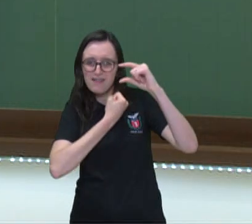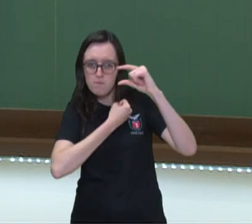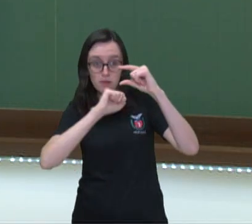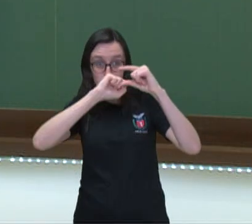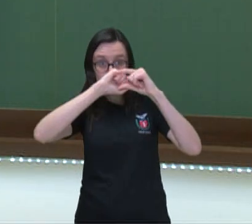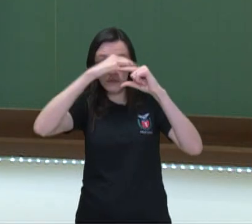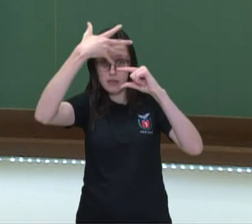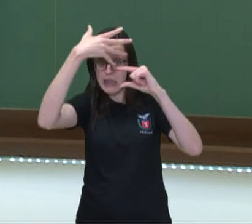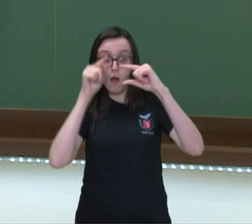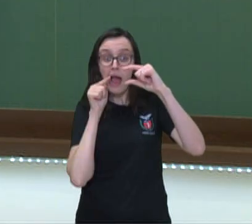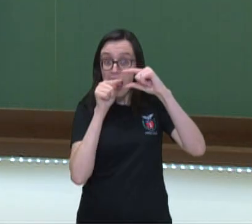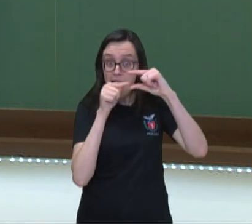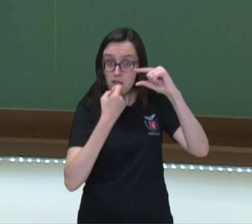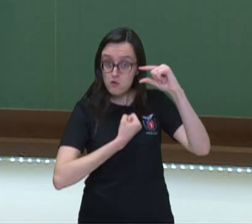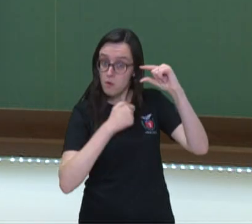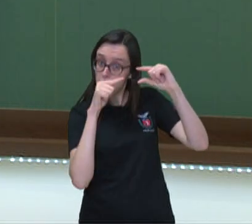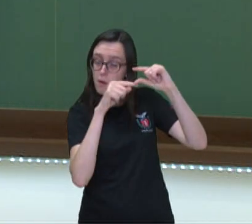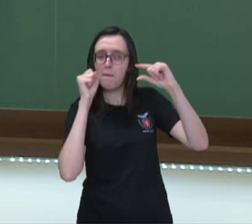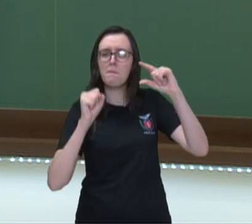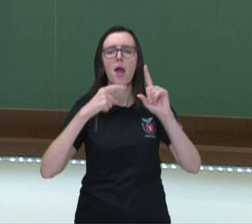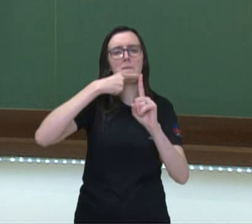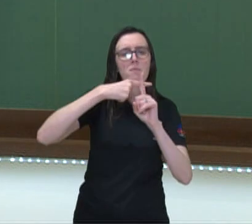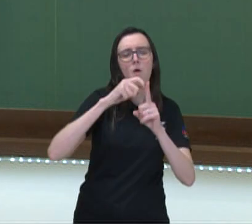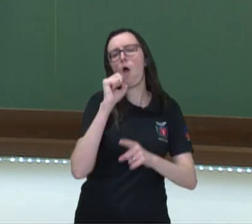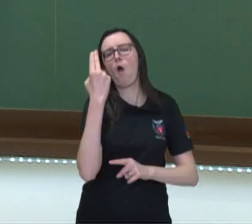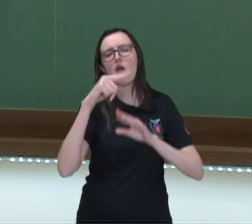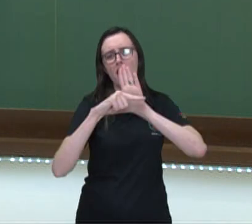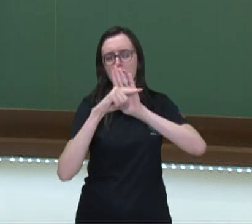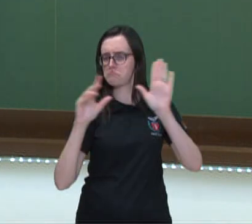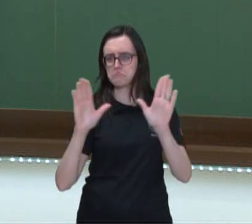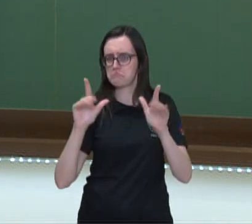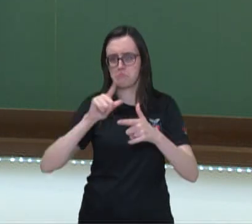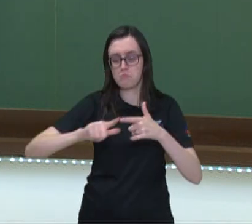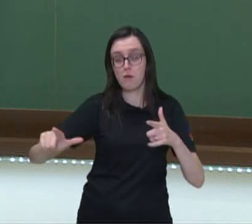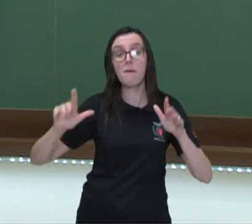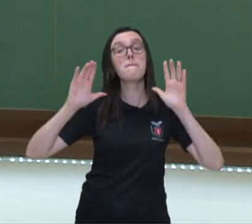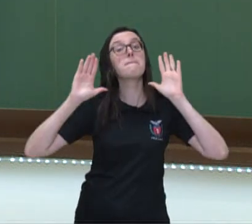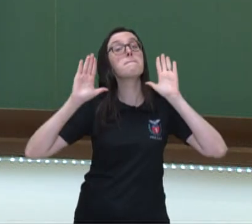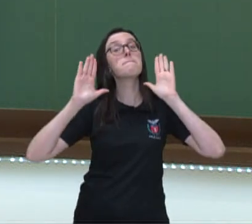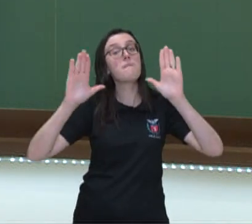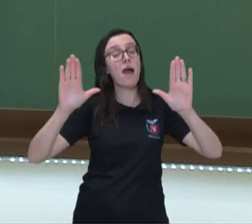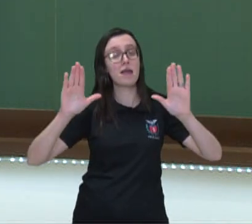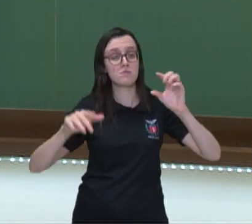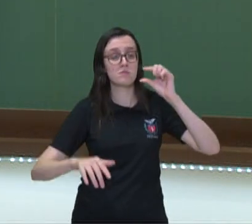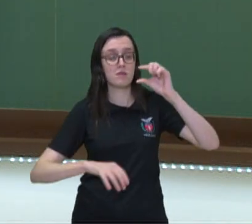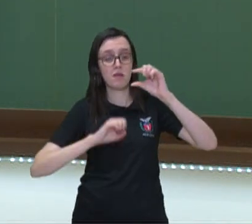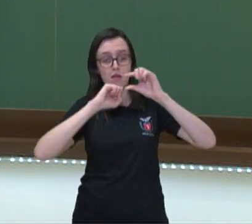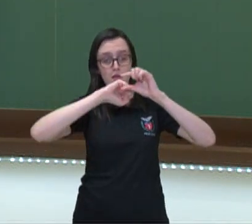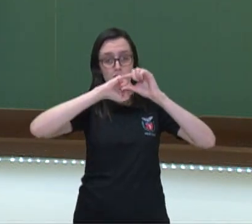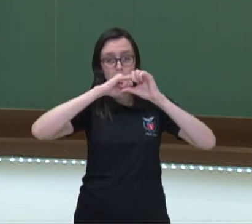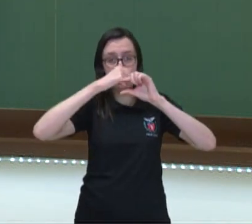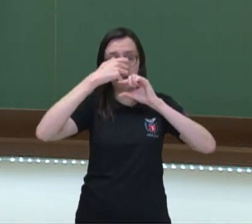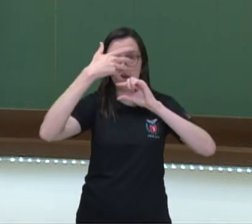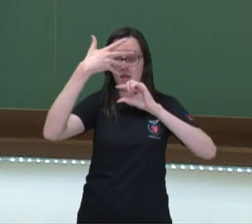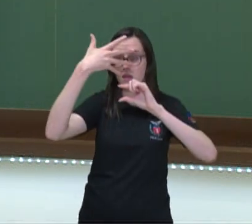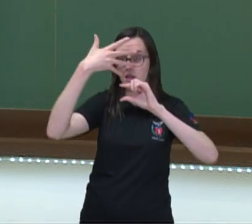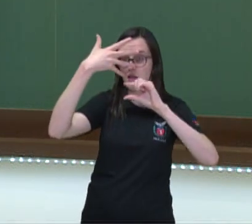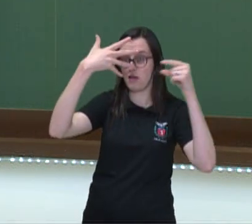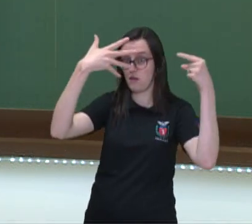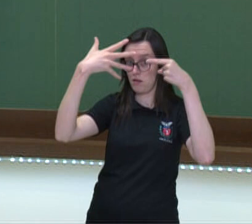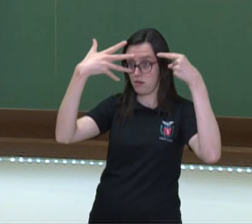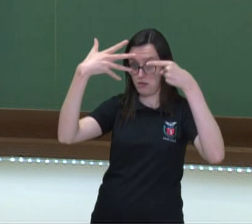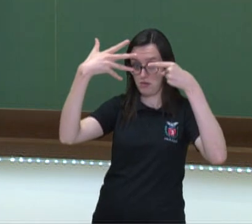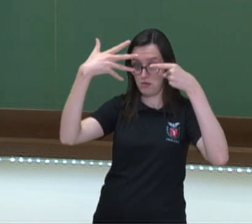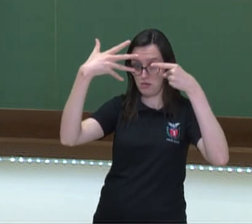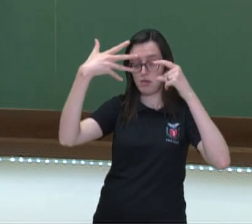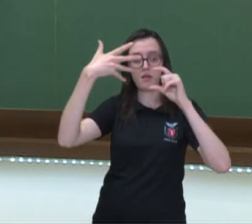multiplicação, tá? Ela pode ser um número positivo ou um número negativo. Entretanto, a potência só vai ser negativa, a potência é o